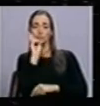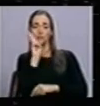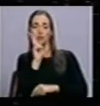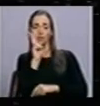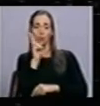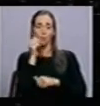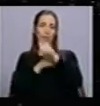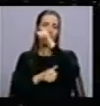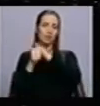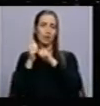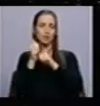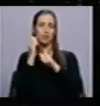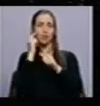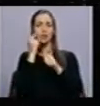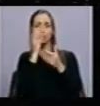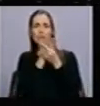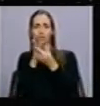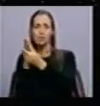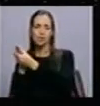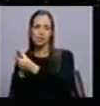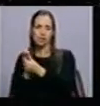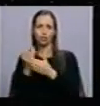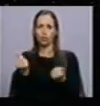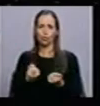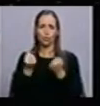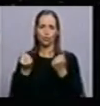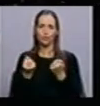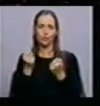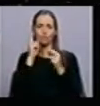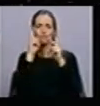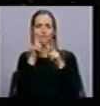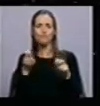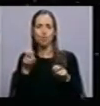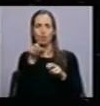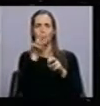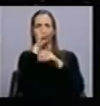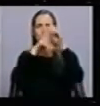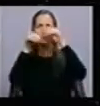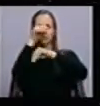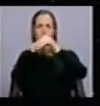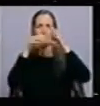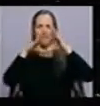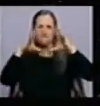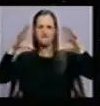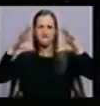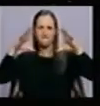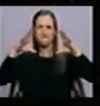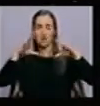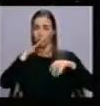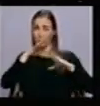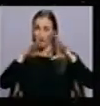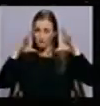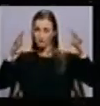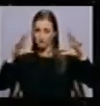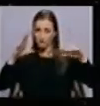deles e disseram, e não conseguiram encontrar este enxame de estrelas gigantesco. Quando eu digo gigantesco, estamos a falar de